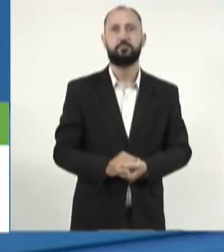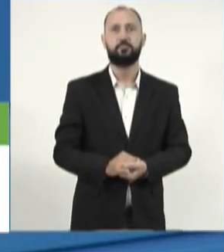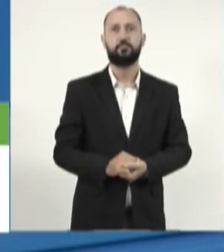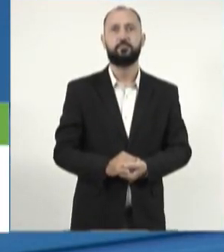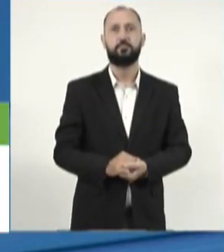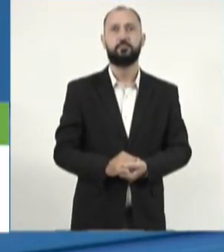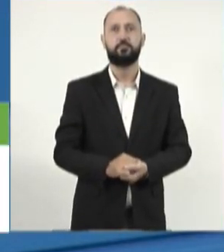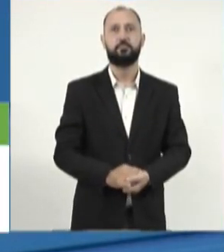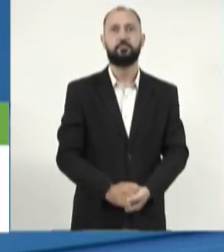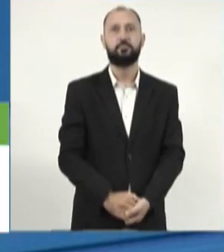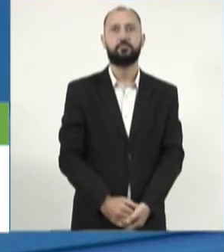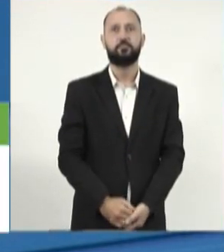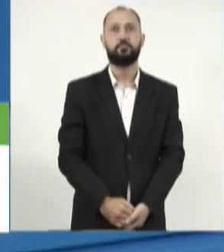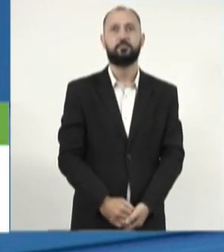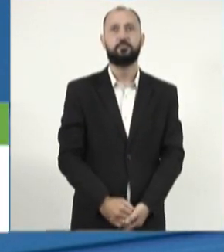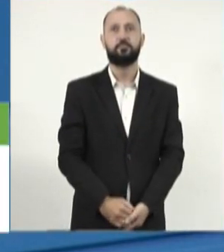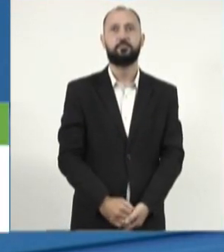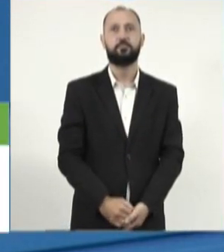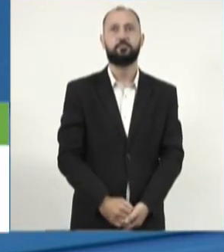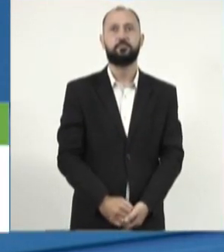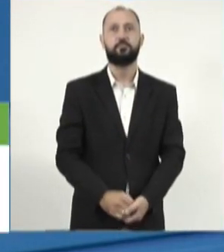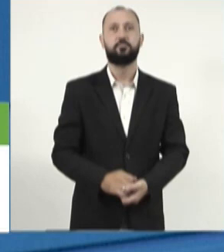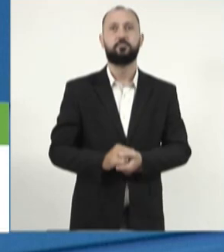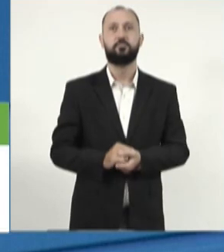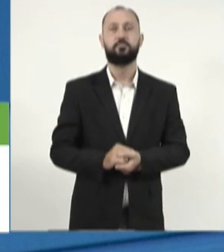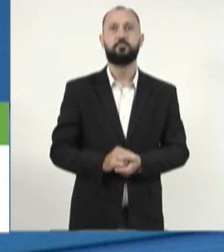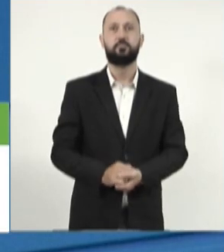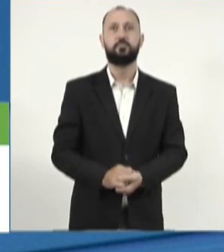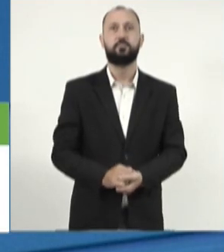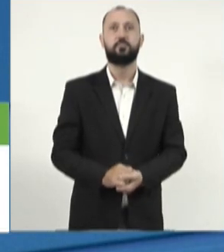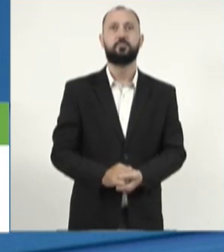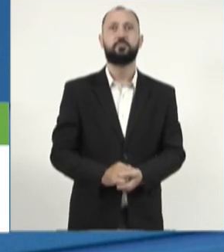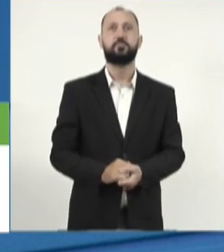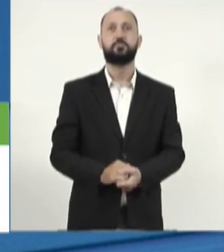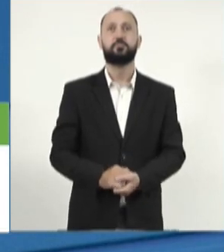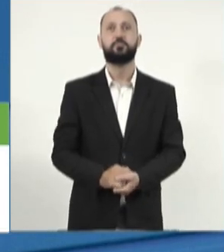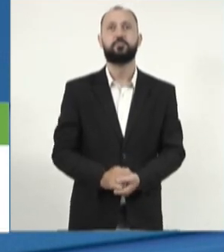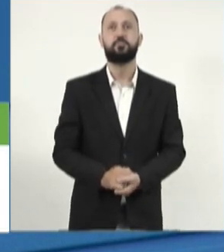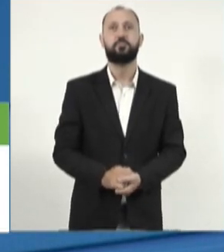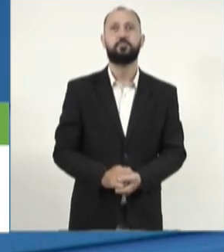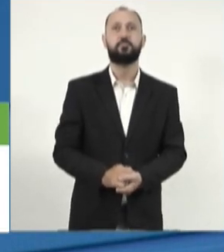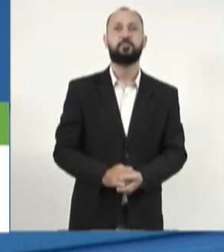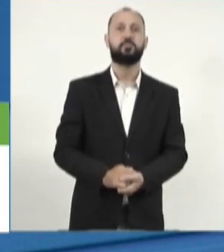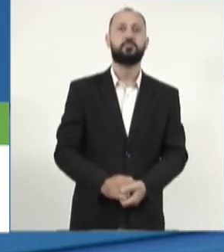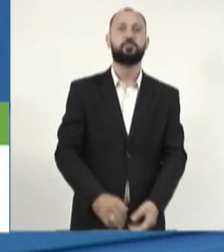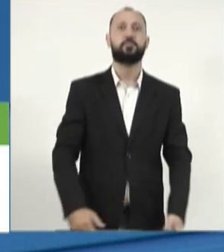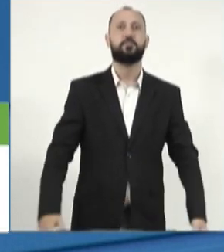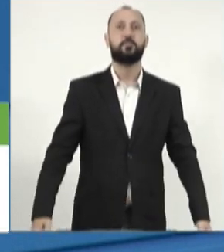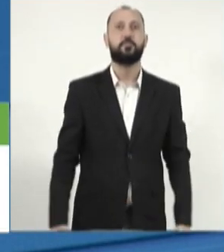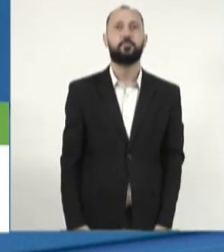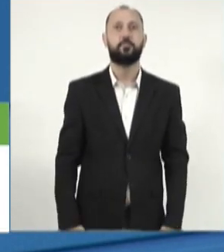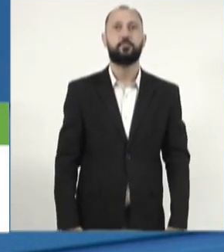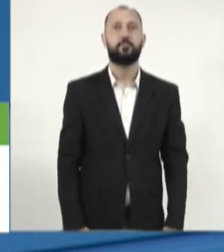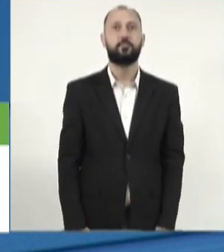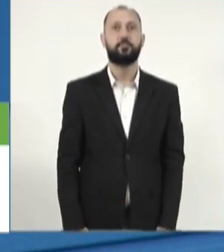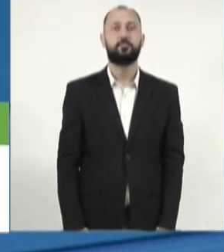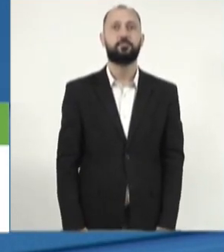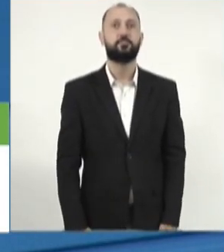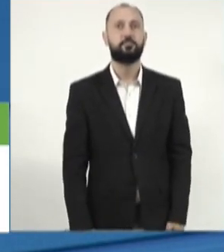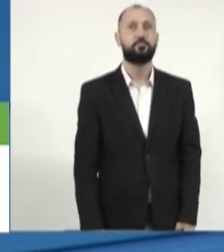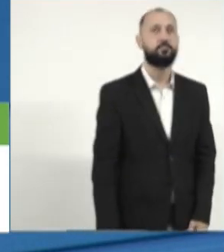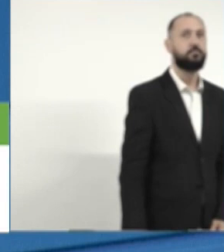Segundo motivo de comemoração aqui, ilustre deputado, e estava comigo o deputado Márcio Fernandes, presente nessa